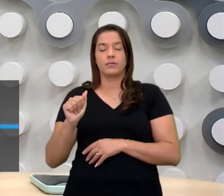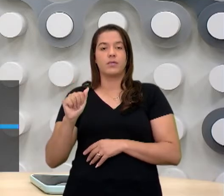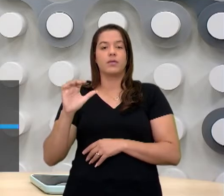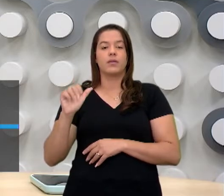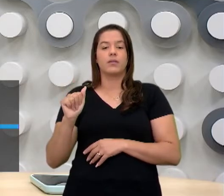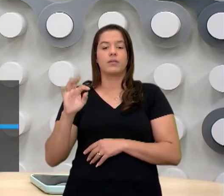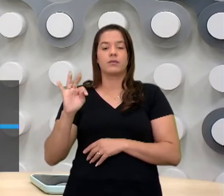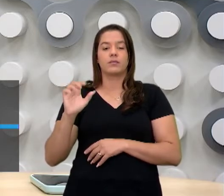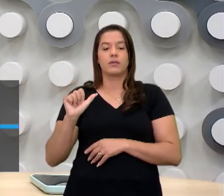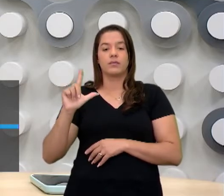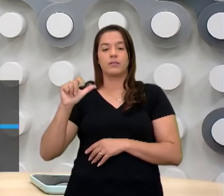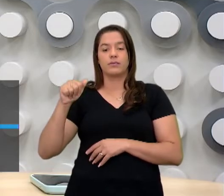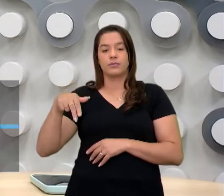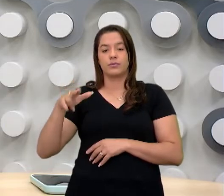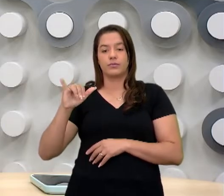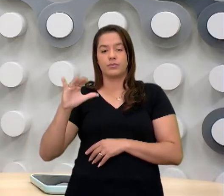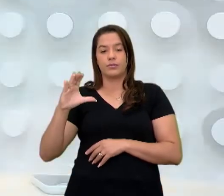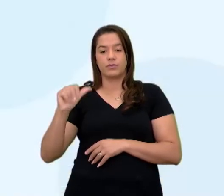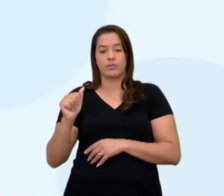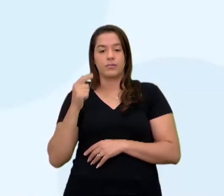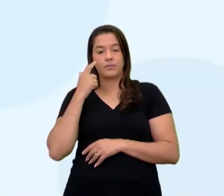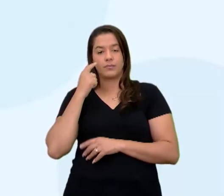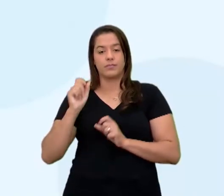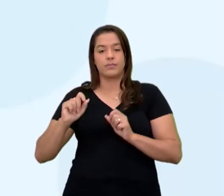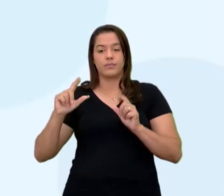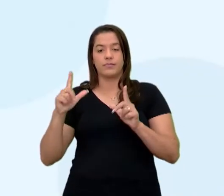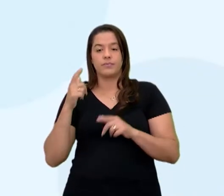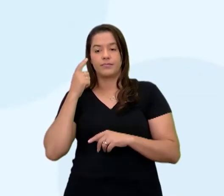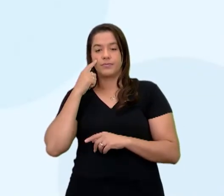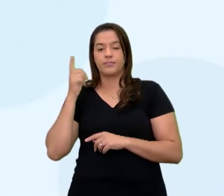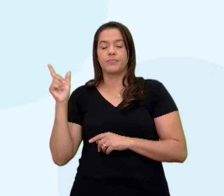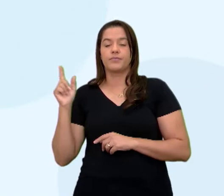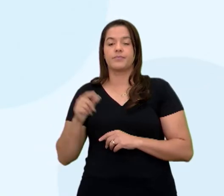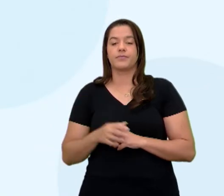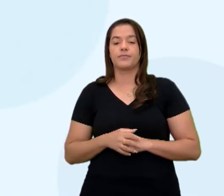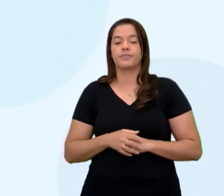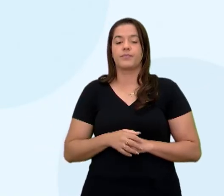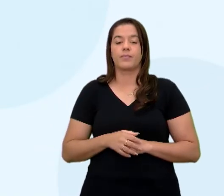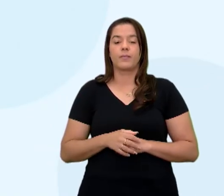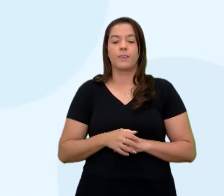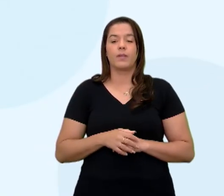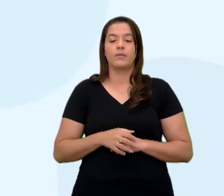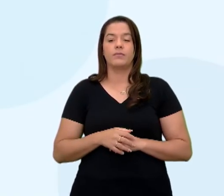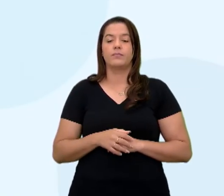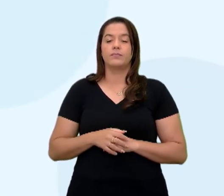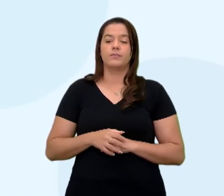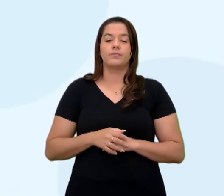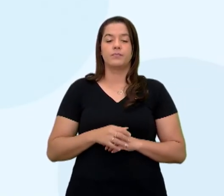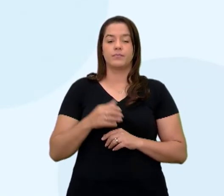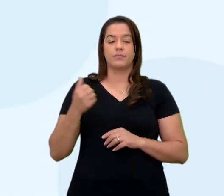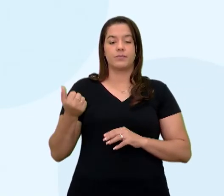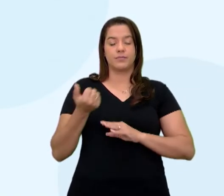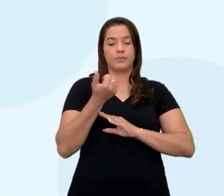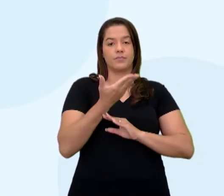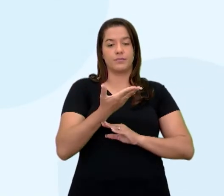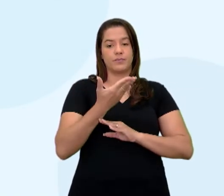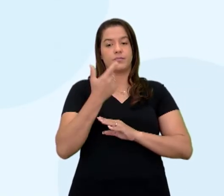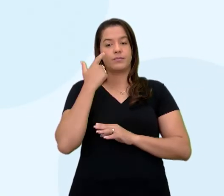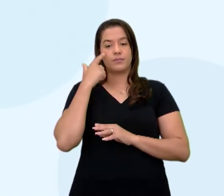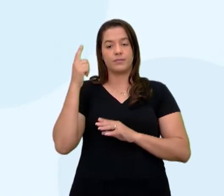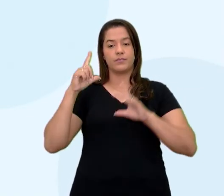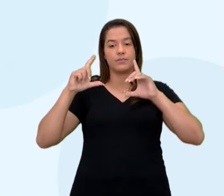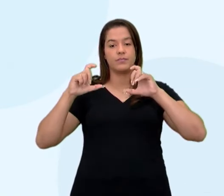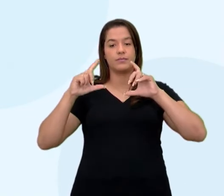exemplo aí para vocês estarem vendo aí na próxima tela. Então temos lá, né, na parte esquerda, né, uma